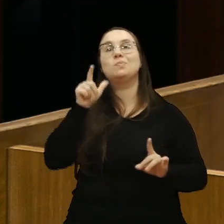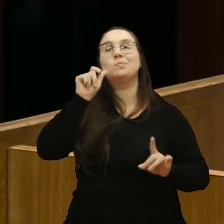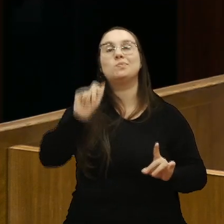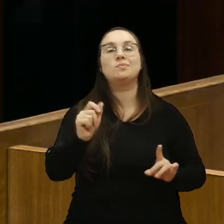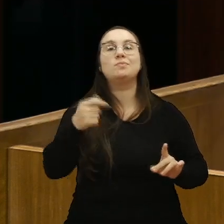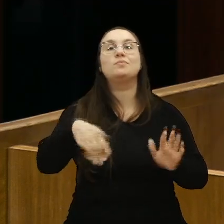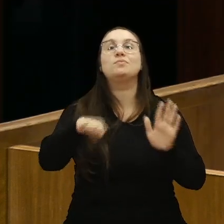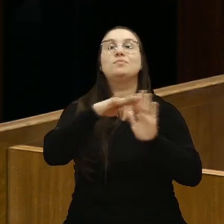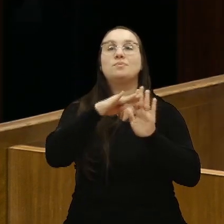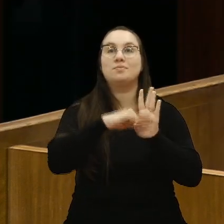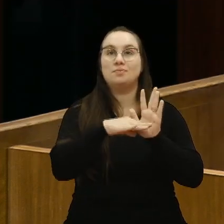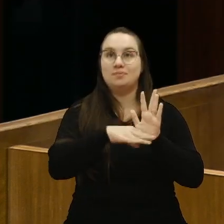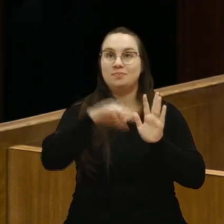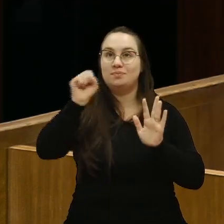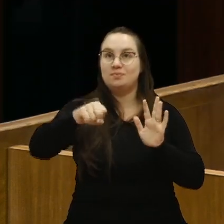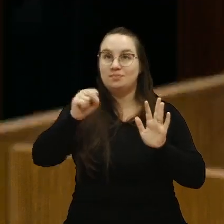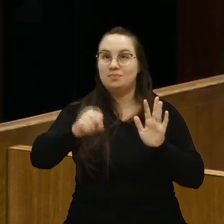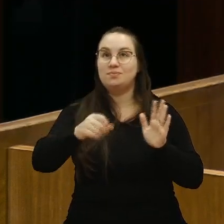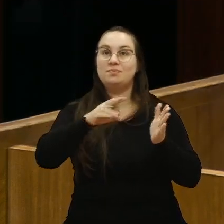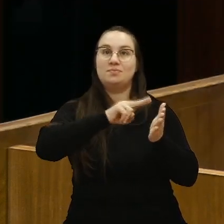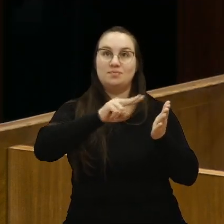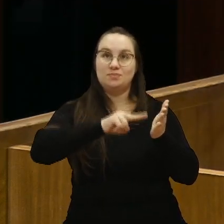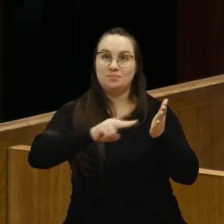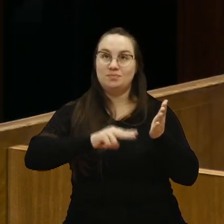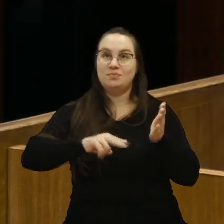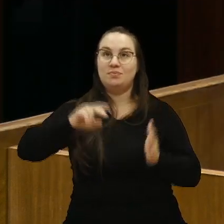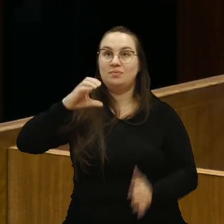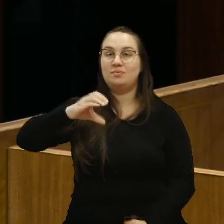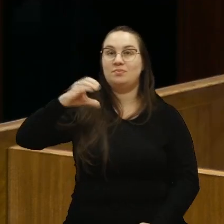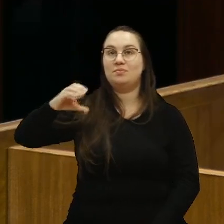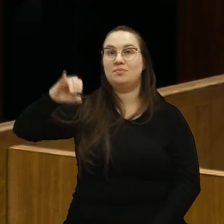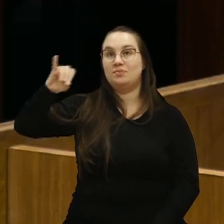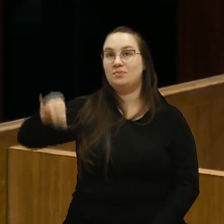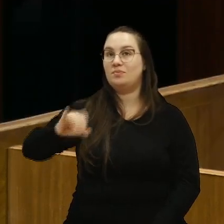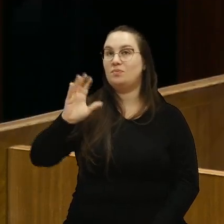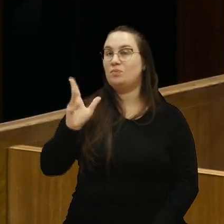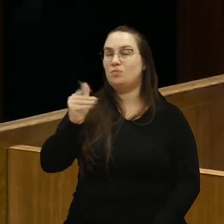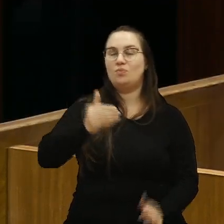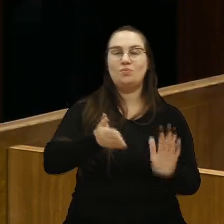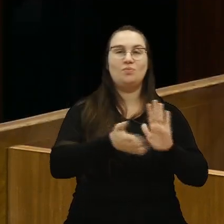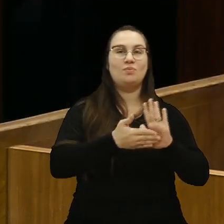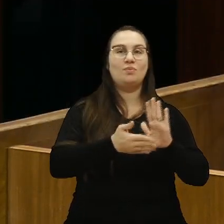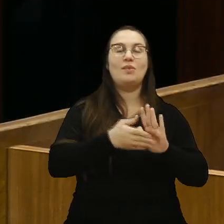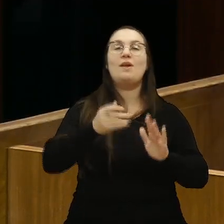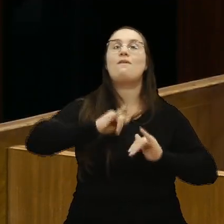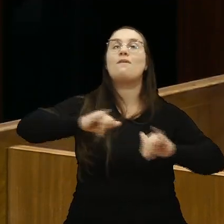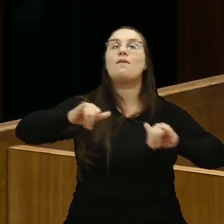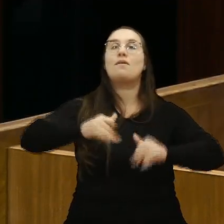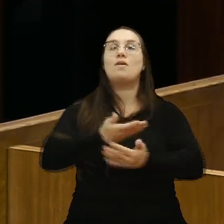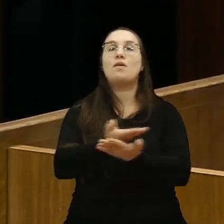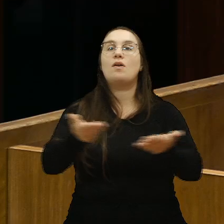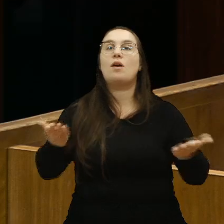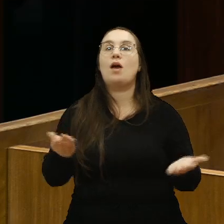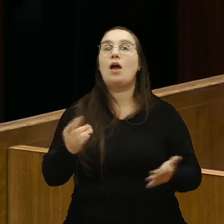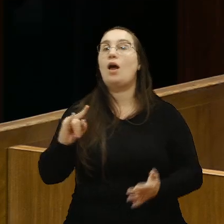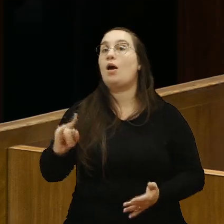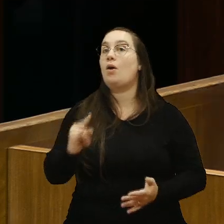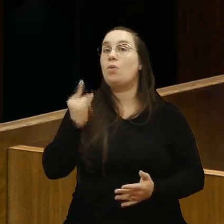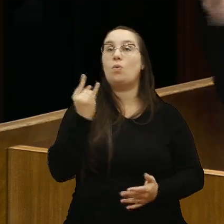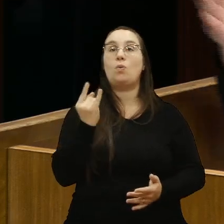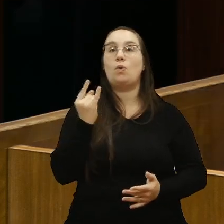ele viesse, tem parecer da CCJ em todas as emendas, e eu digo para vocês, a única emenda